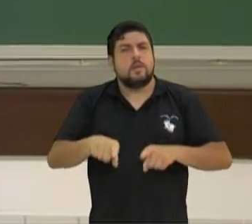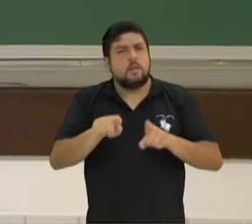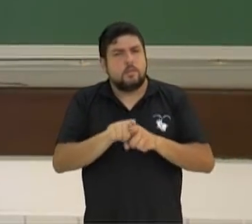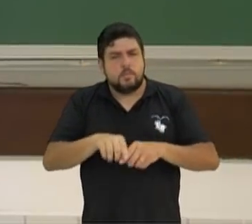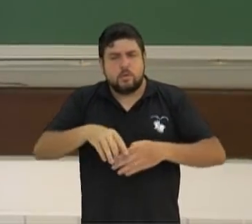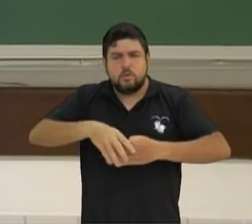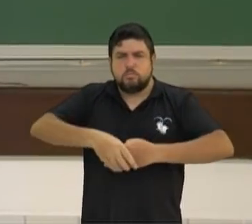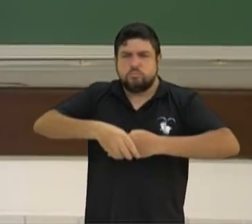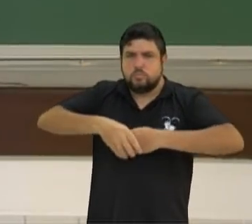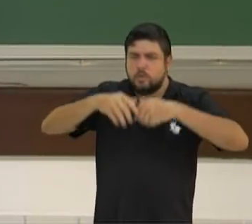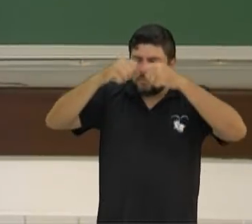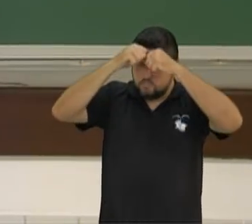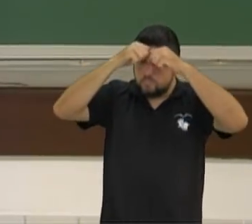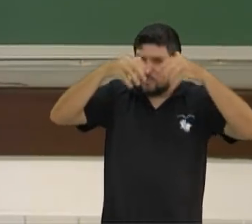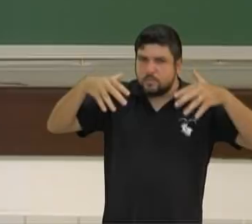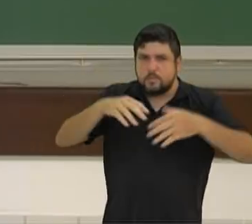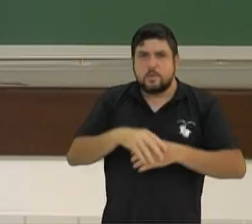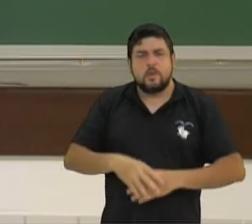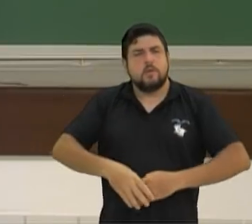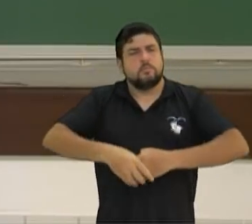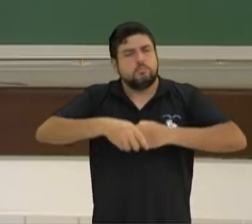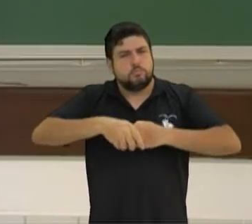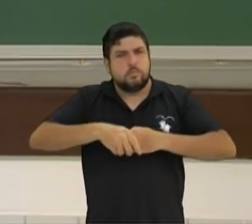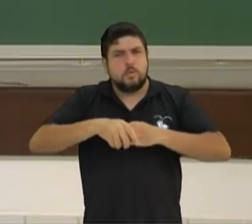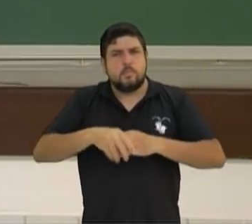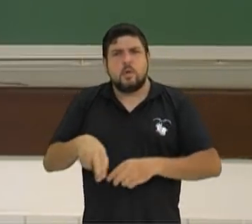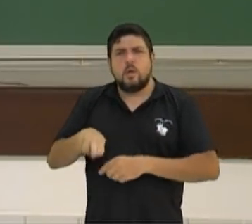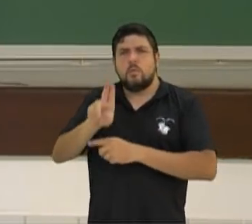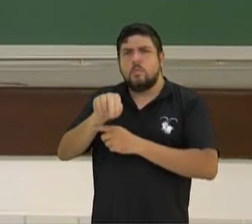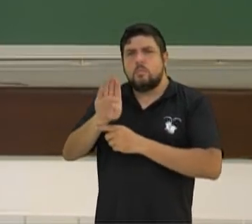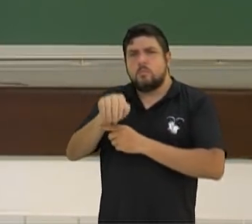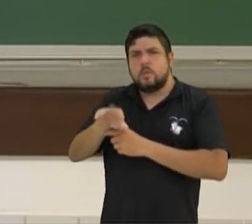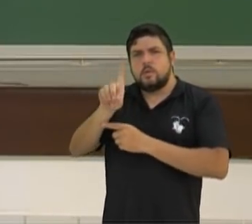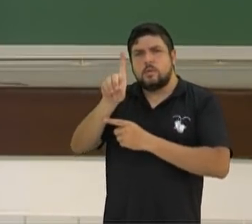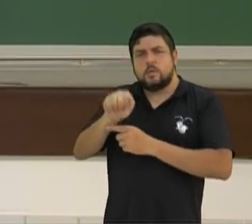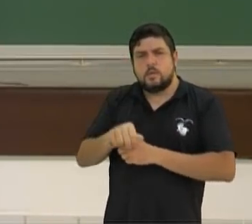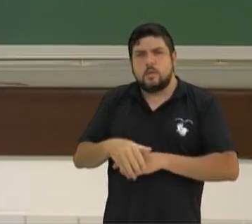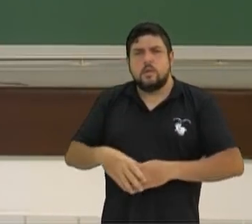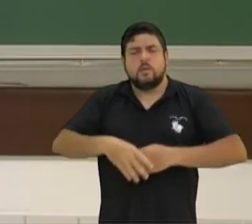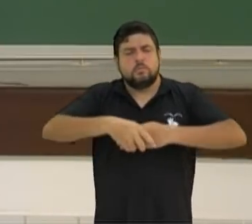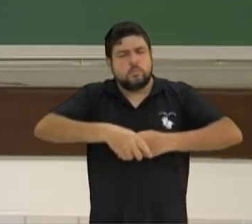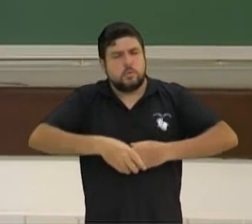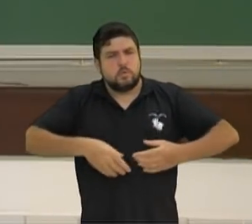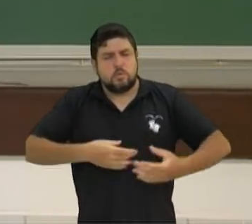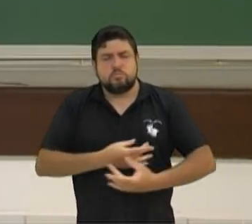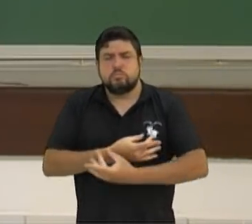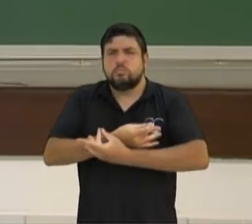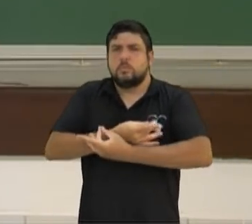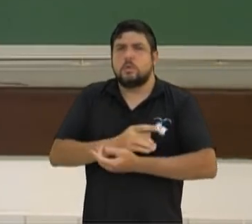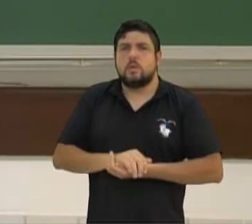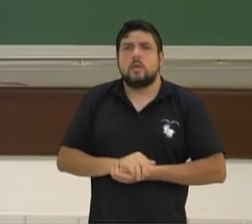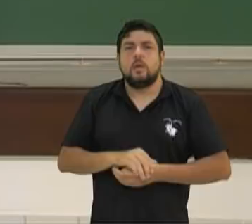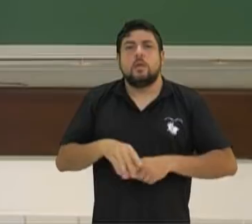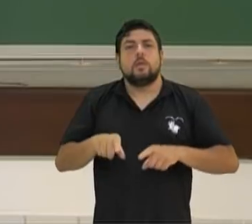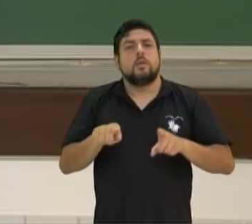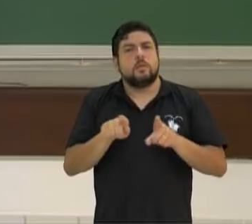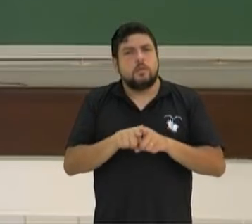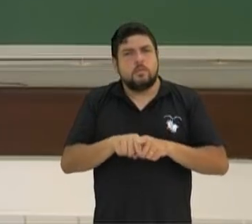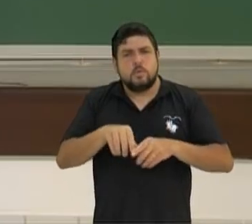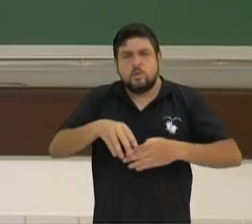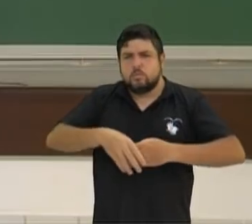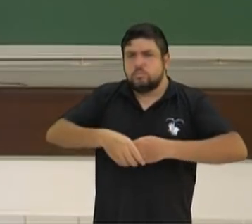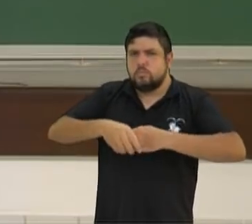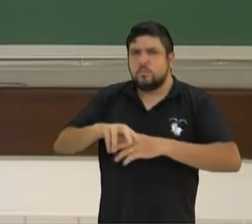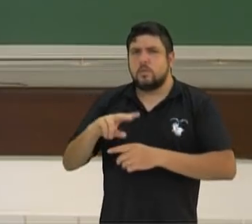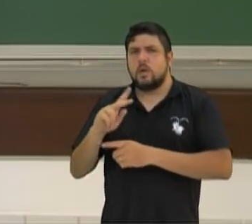quem é de Candomblé, Saravá para quem é da Umbanda, Namastê para os budistas, orientalistas, Hare Krishna para todos os Hare